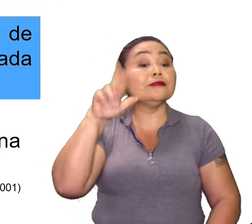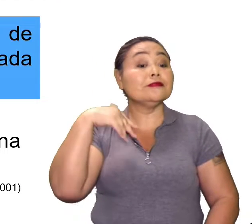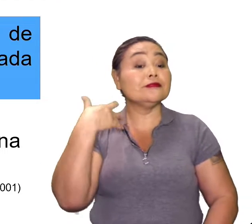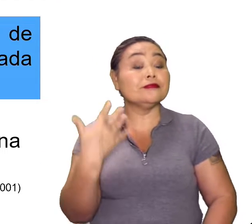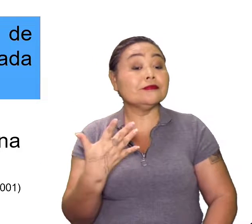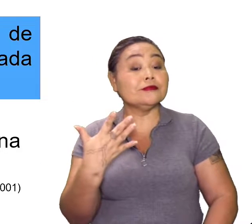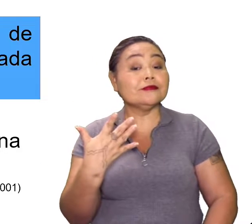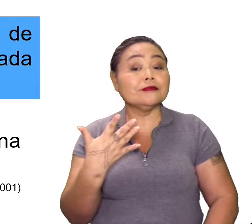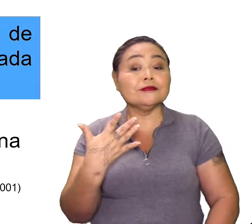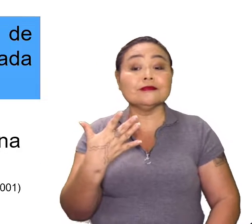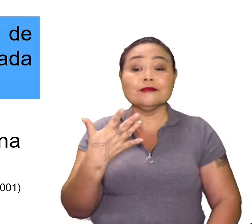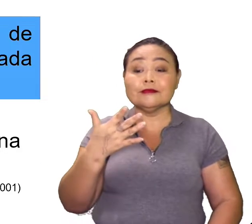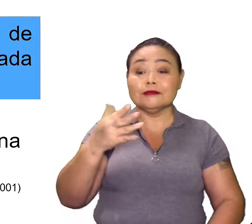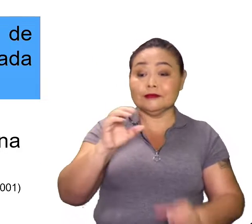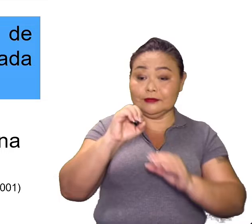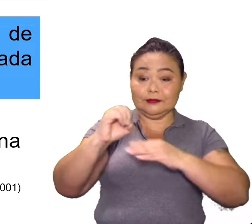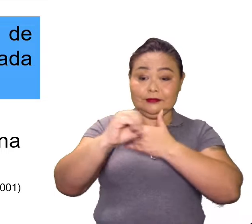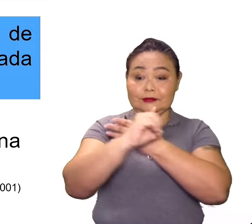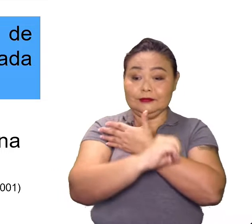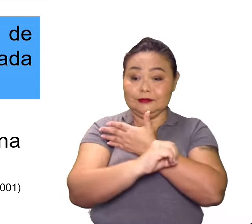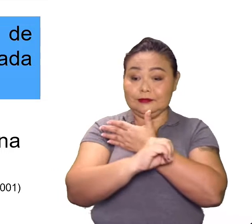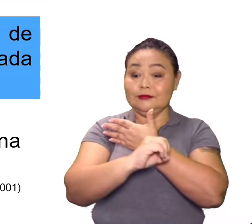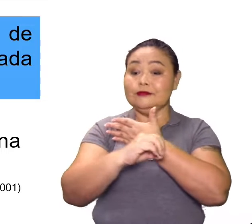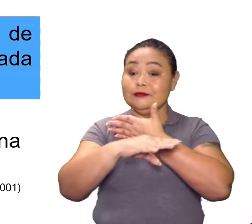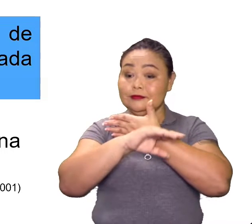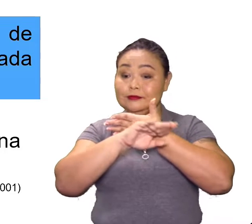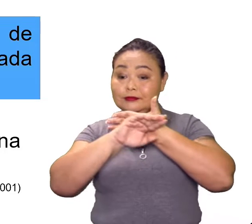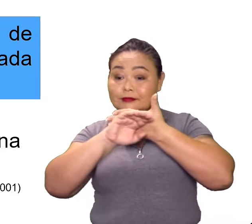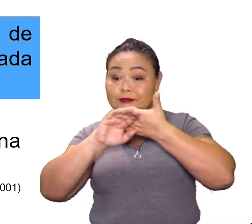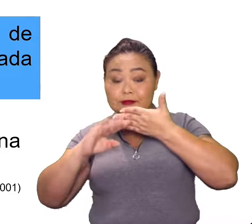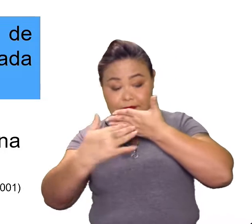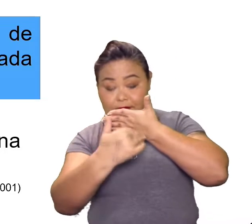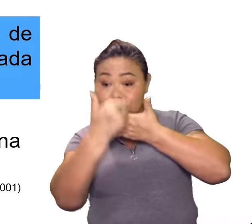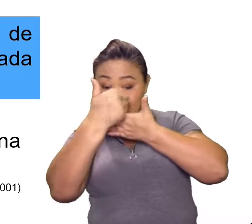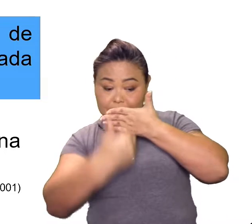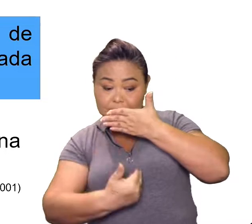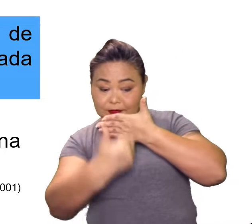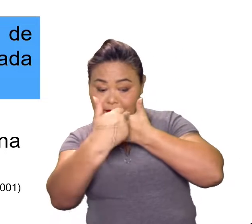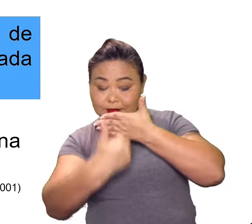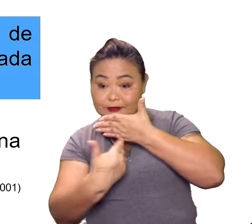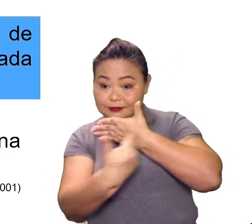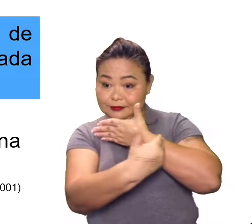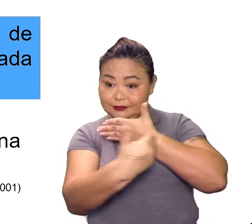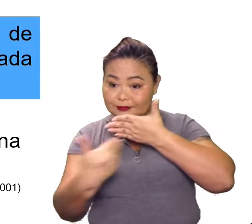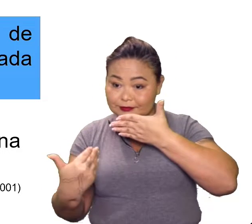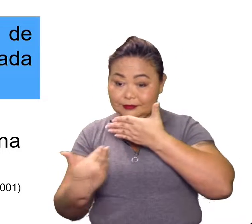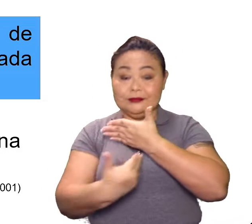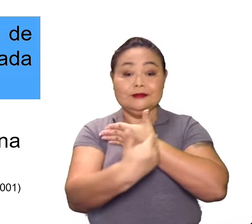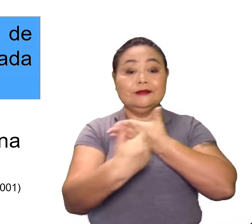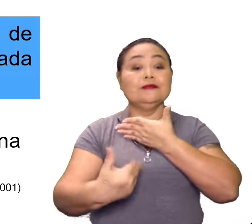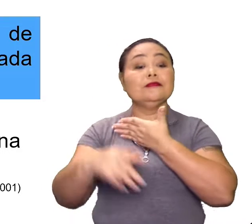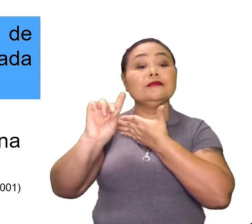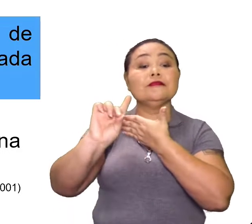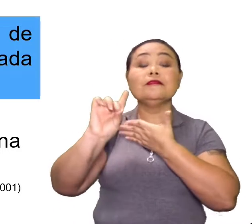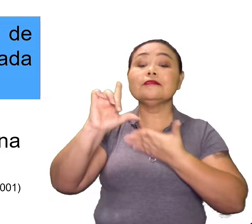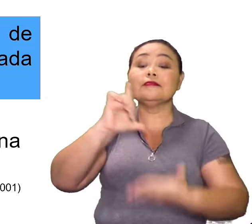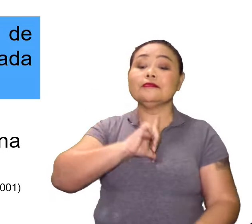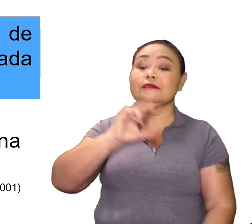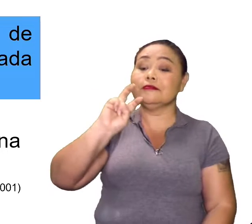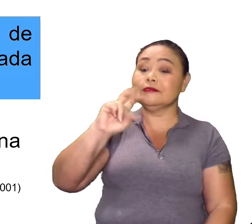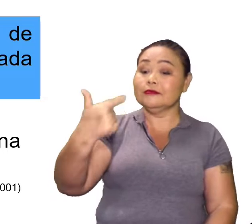na parte oeste do meridiano de Greenwich, tá? Possui